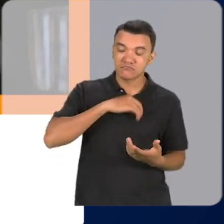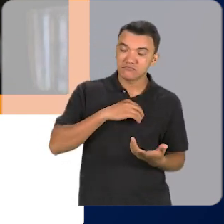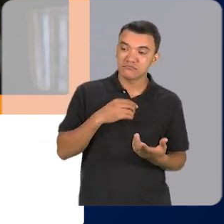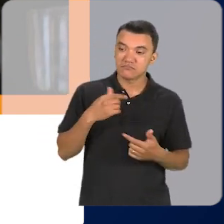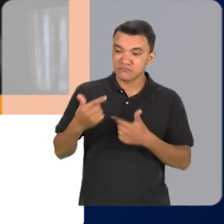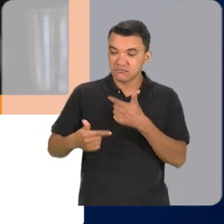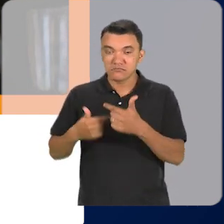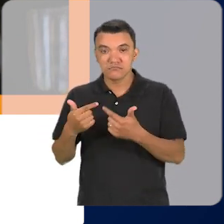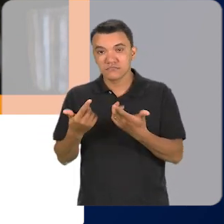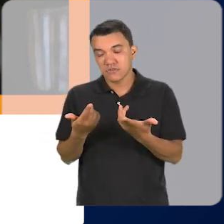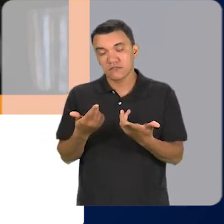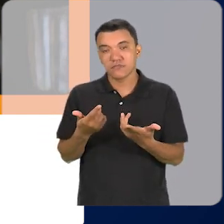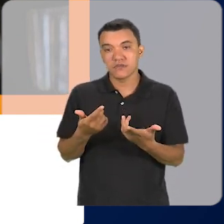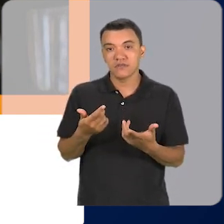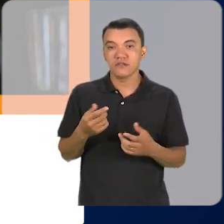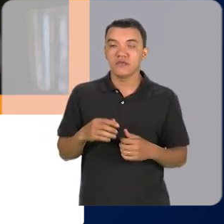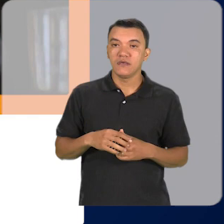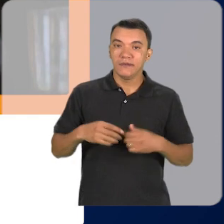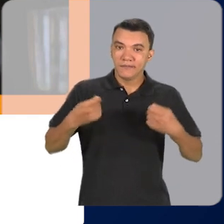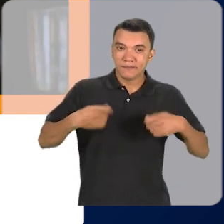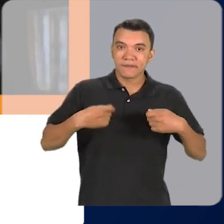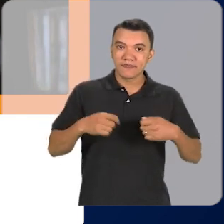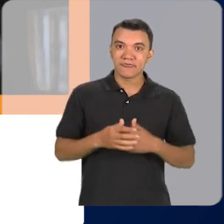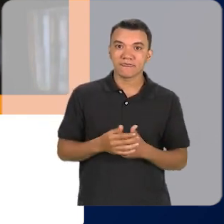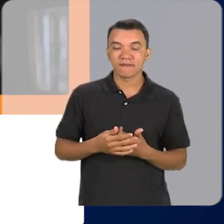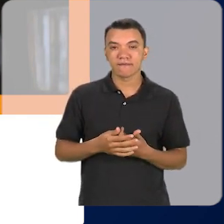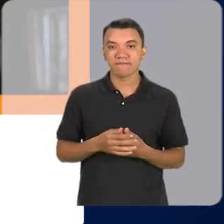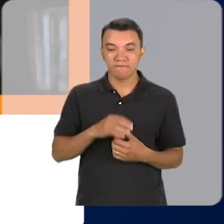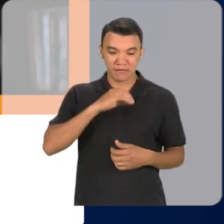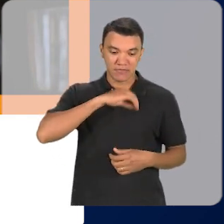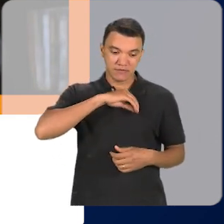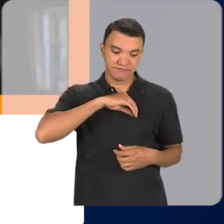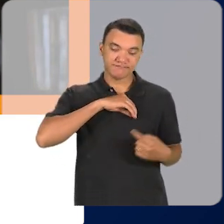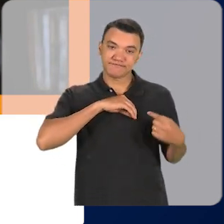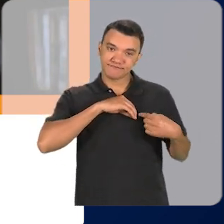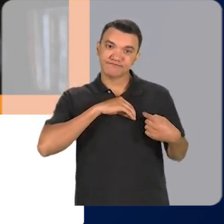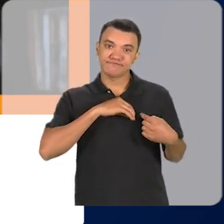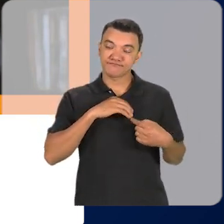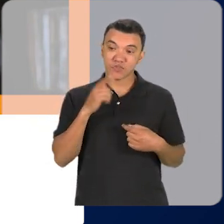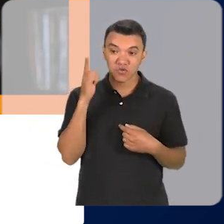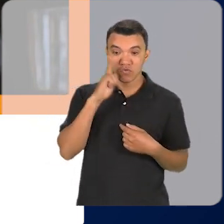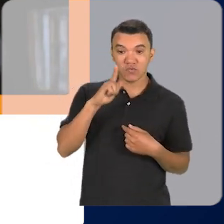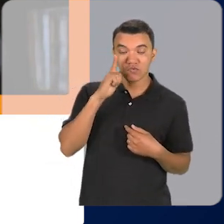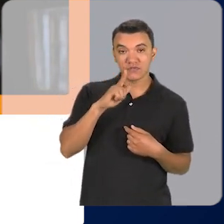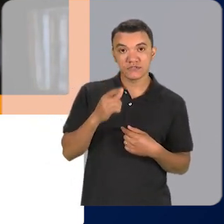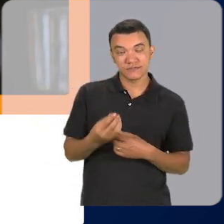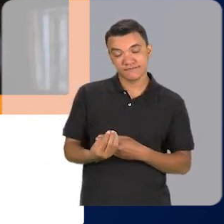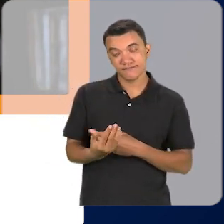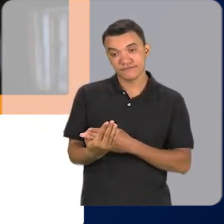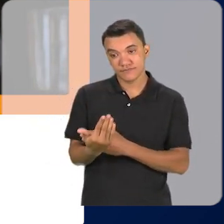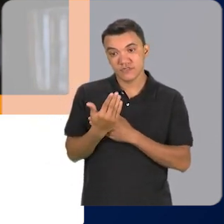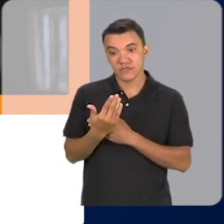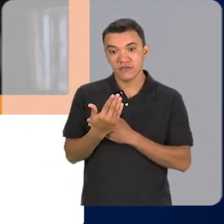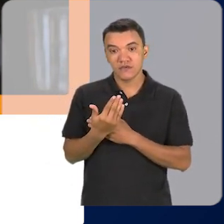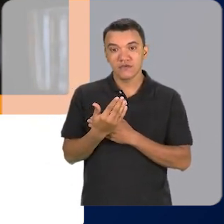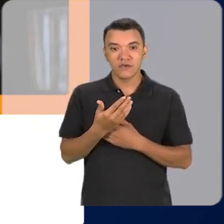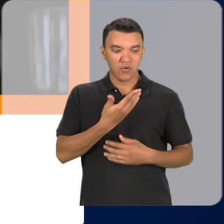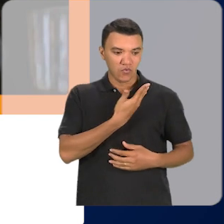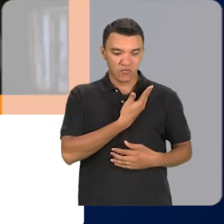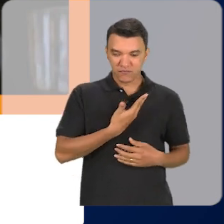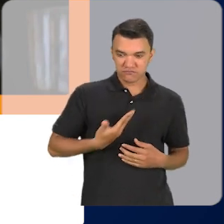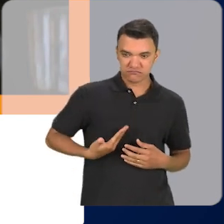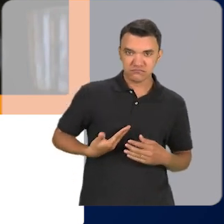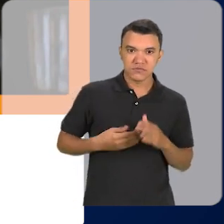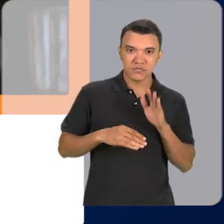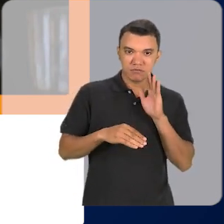de obter alguma renda, né? Algum pecúlio, para a sobrevivência, e sem essa assistência, né, do